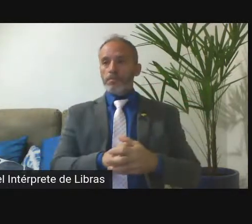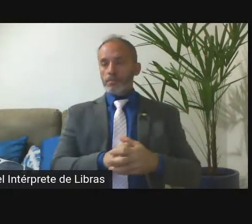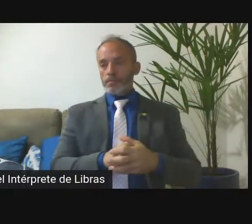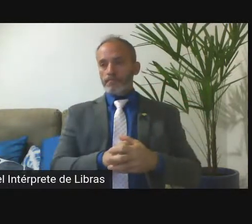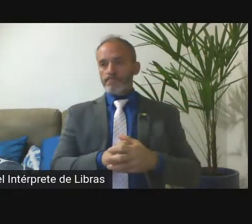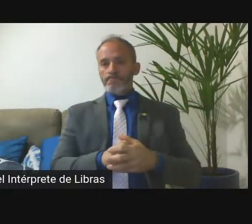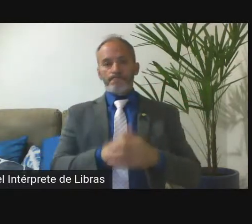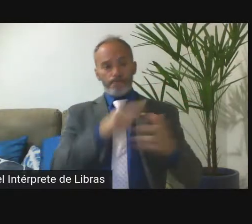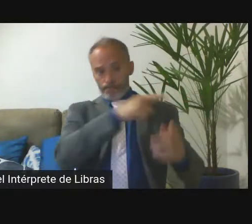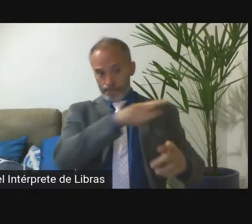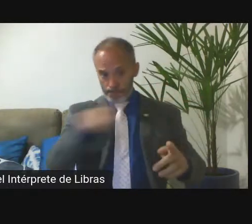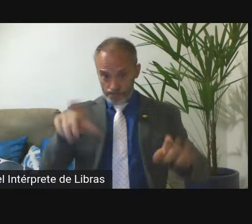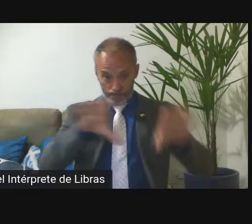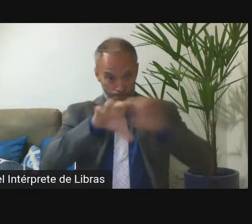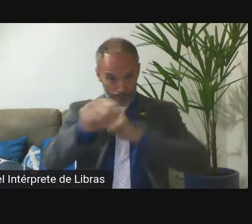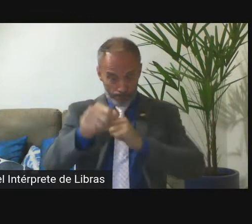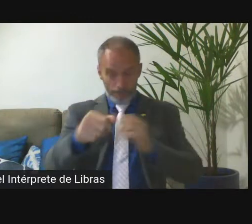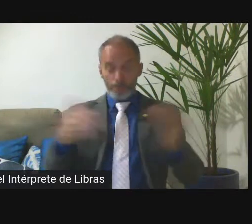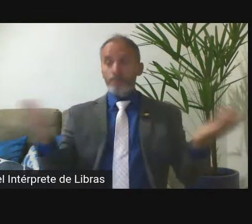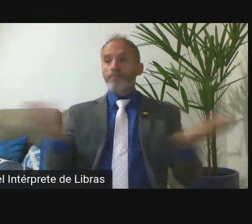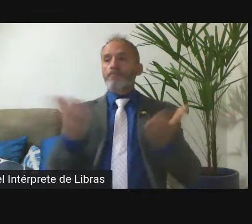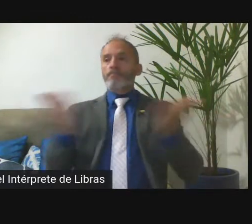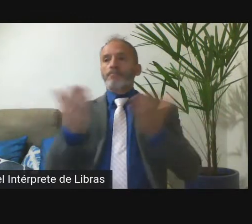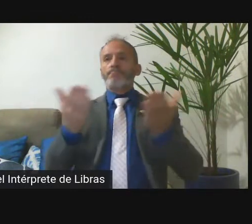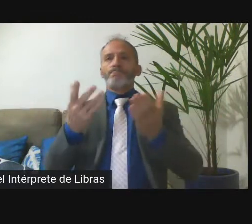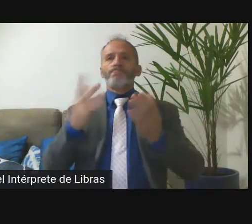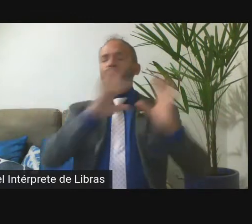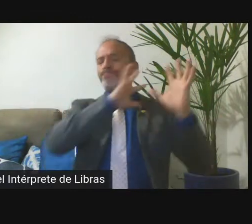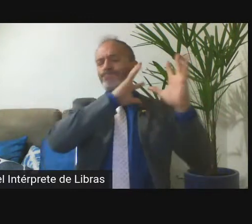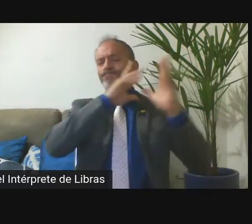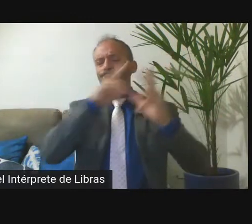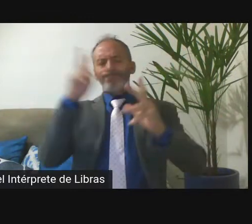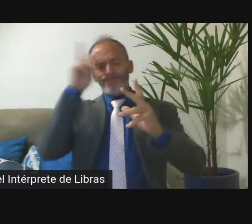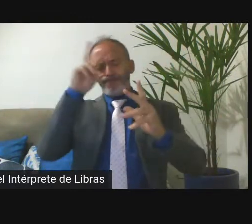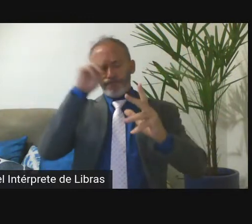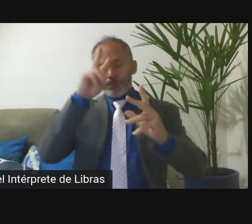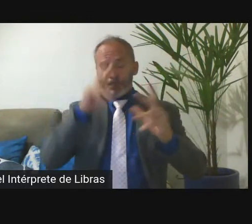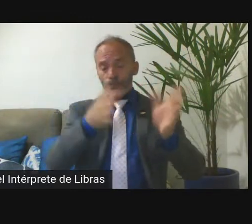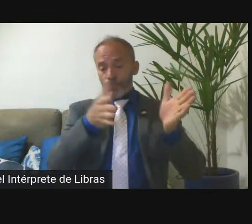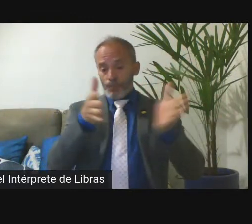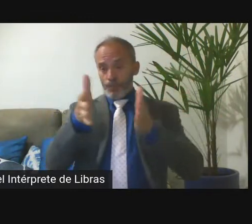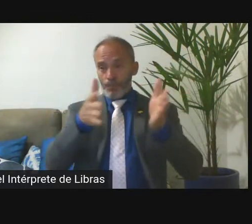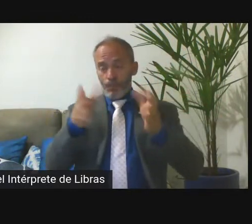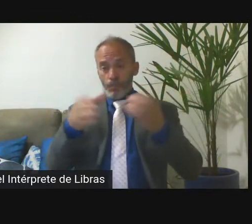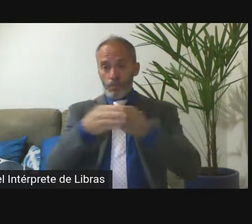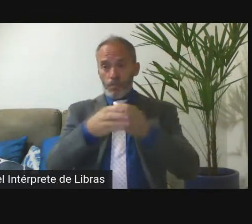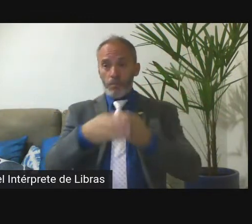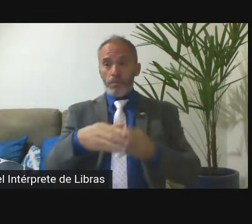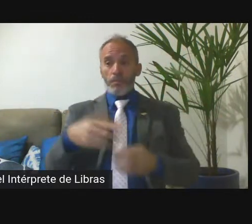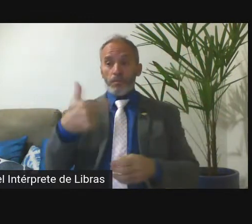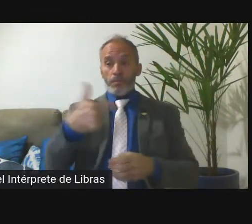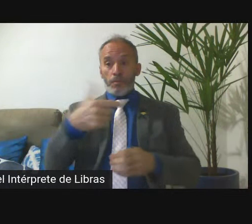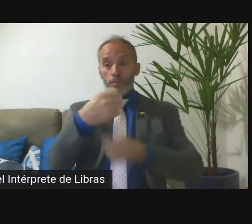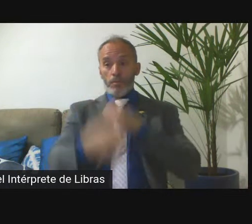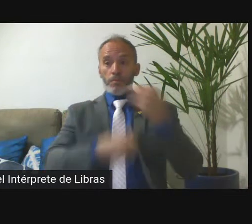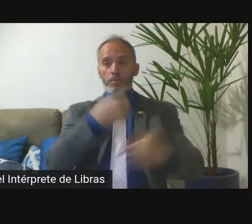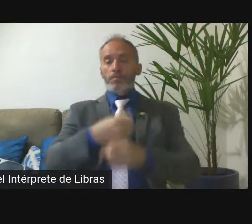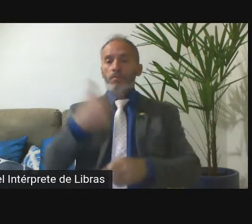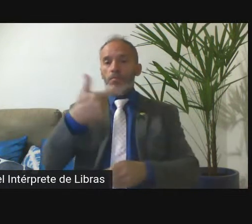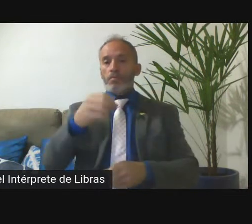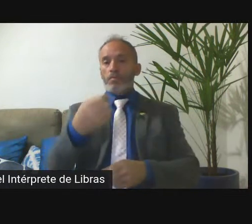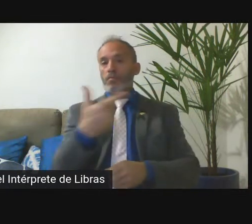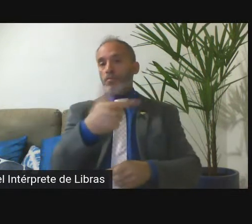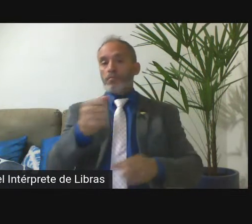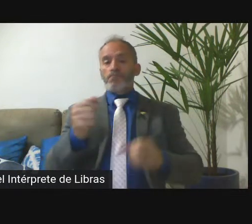Prezado formandos, hoje vocês estão fazendo história. A turma de formandos do segundo semestre de 2020 entrará